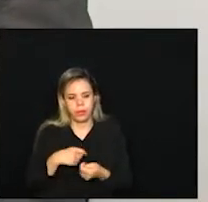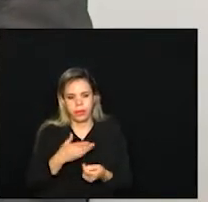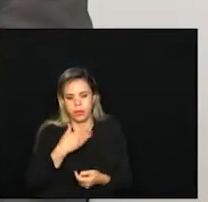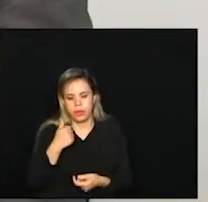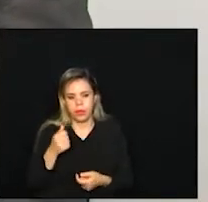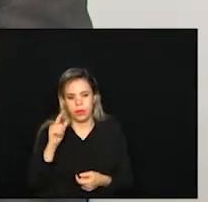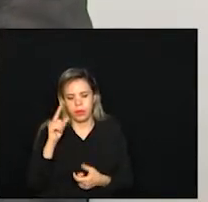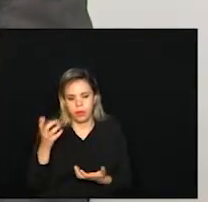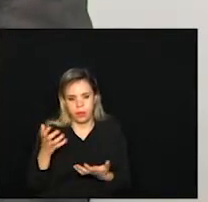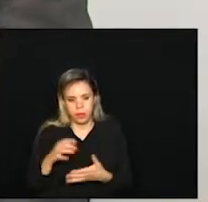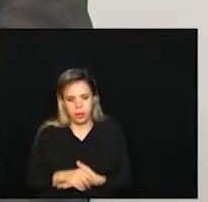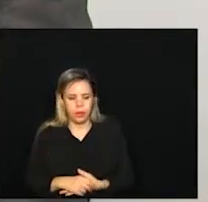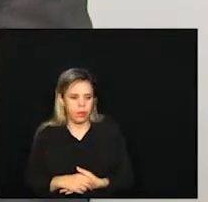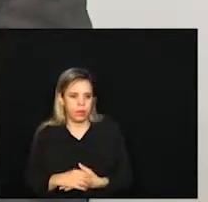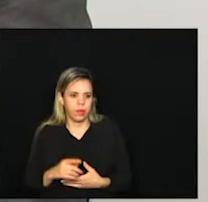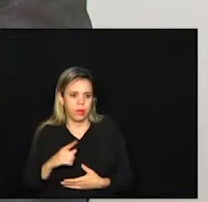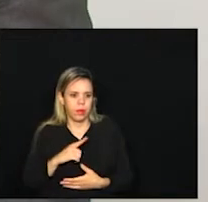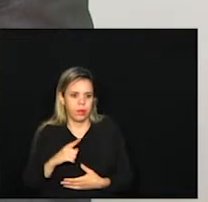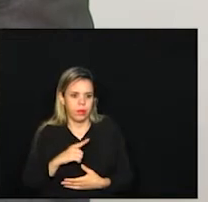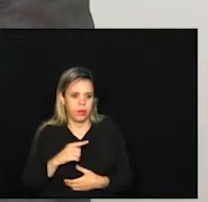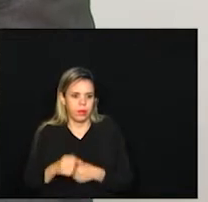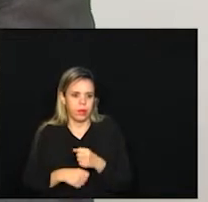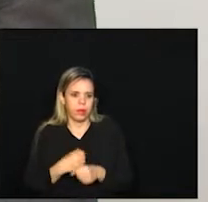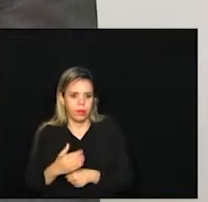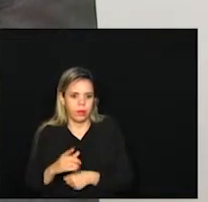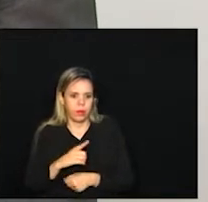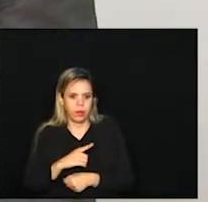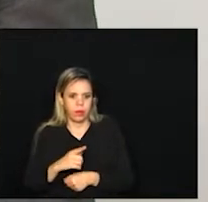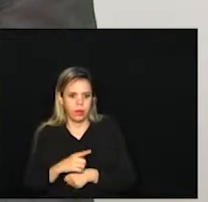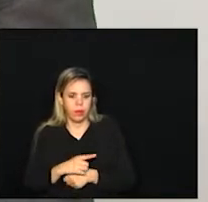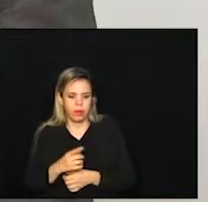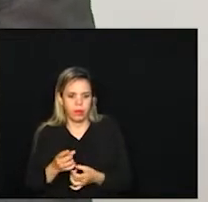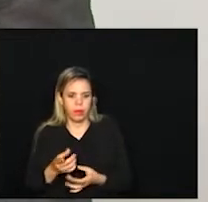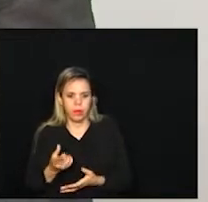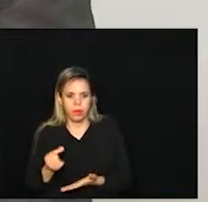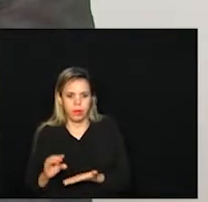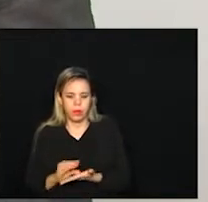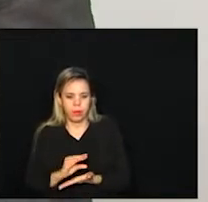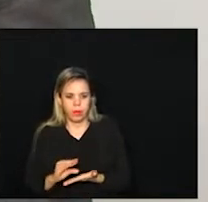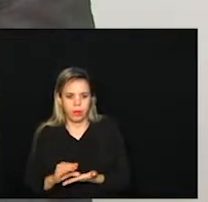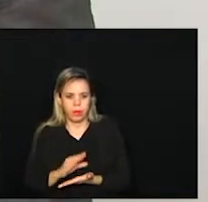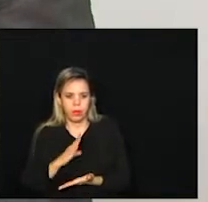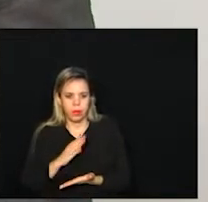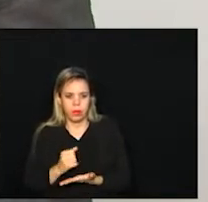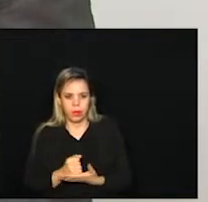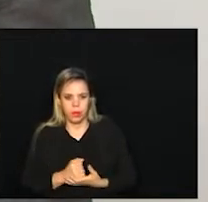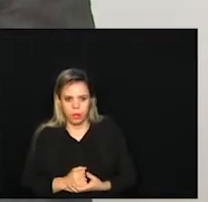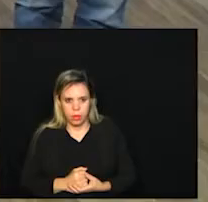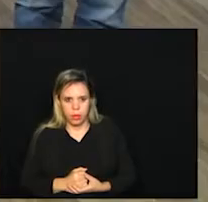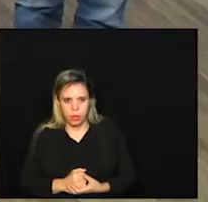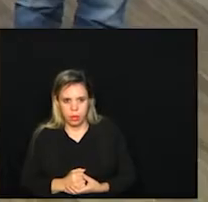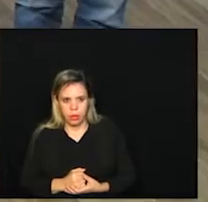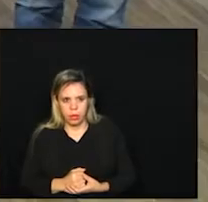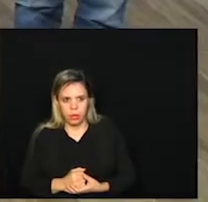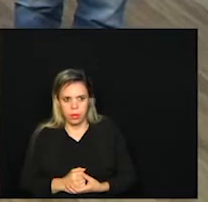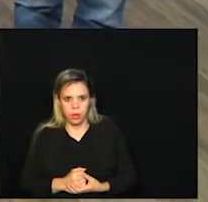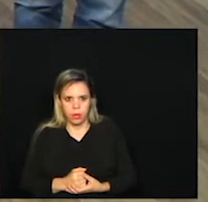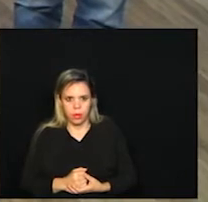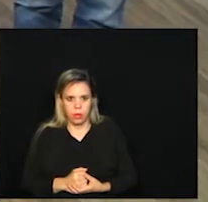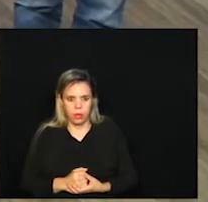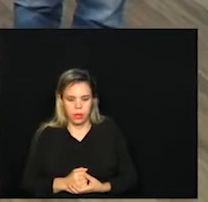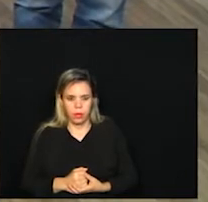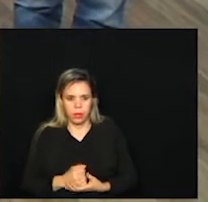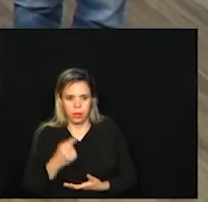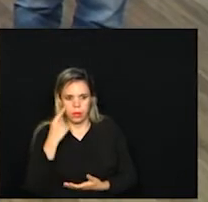dar uma melhorada se Deus quiser e nós vamos ter aí para o ano que vem pode ter sobrar verba para investir na cidade né e